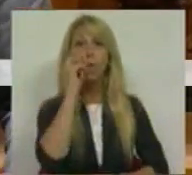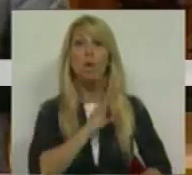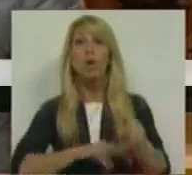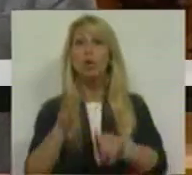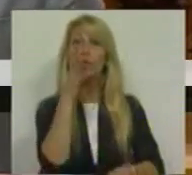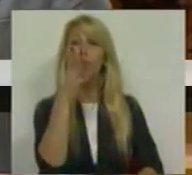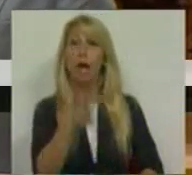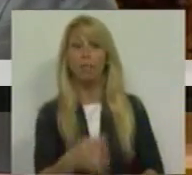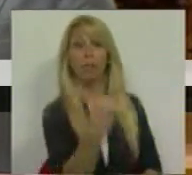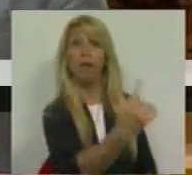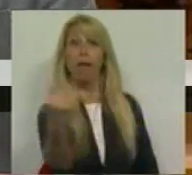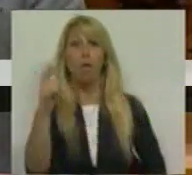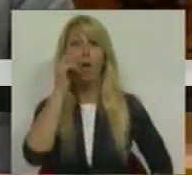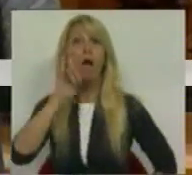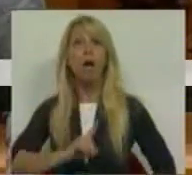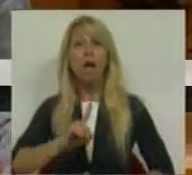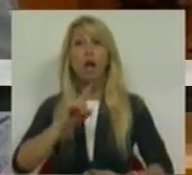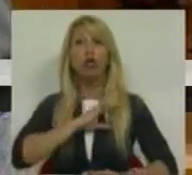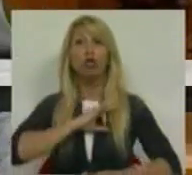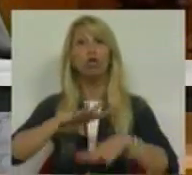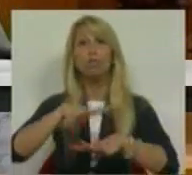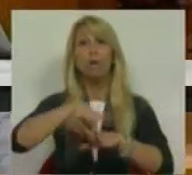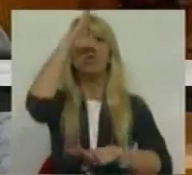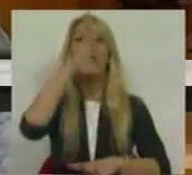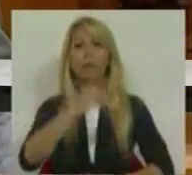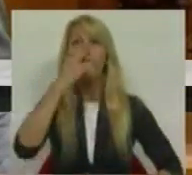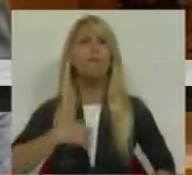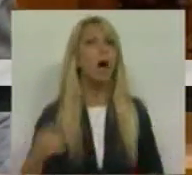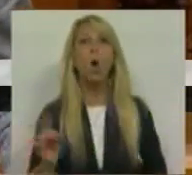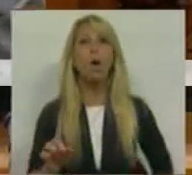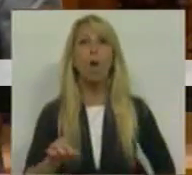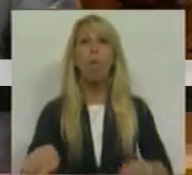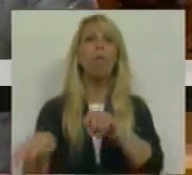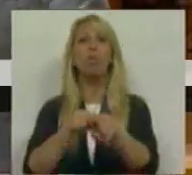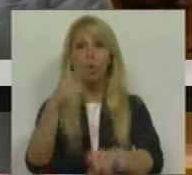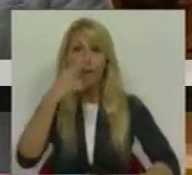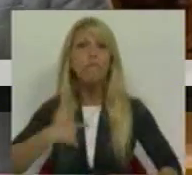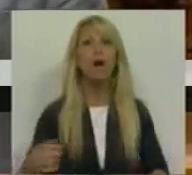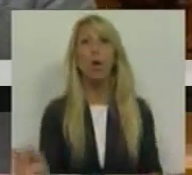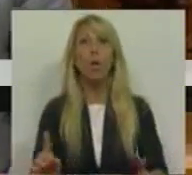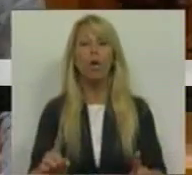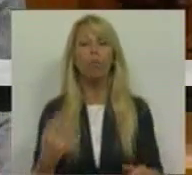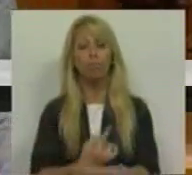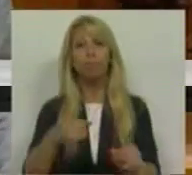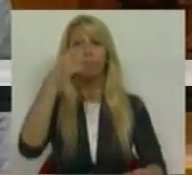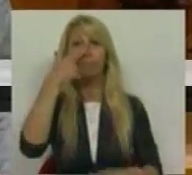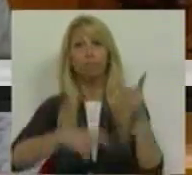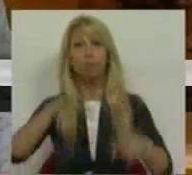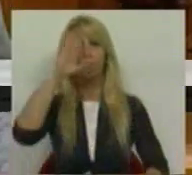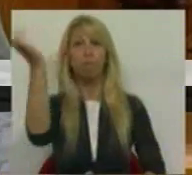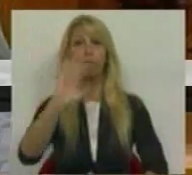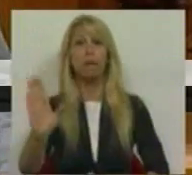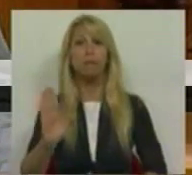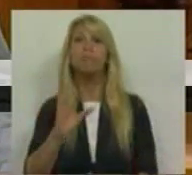e a cada um dos senhores membros do Governo, falharam ou não falharam? Estas políticas falharam ou não falharam? Porque as pessoas sabem a resposta.